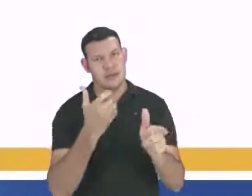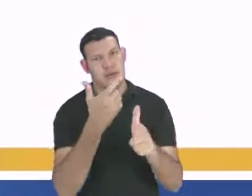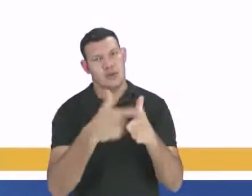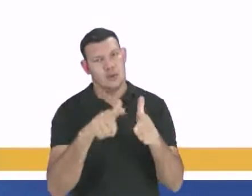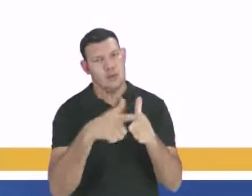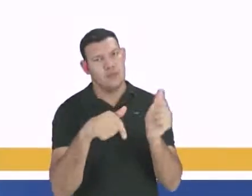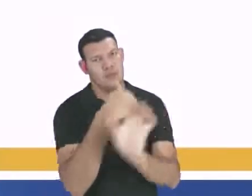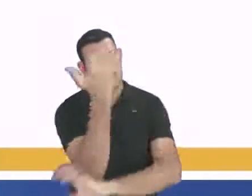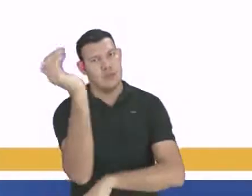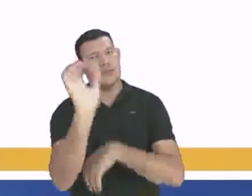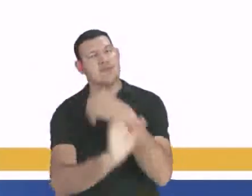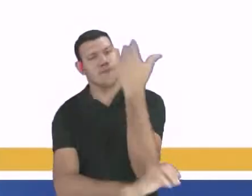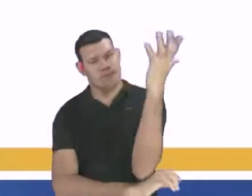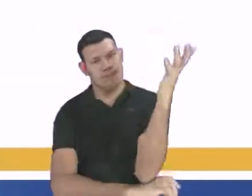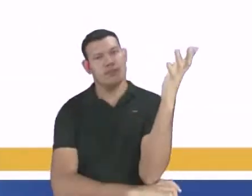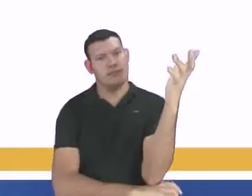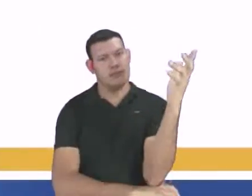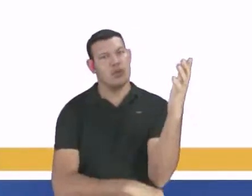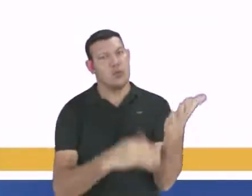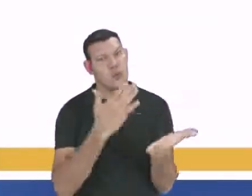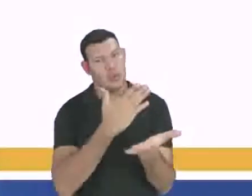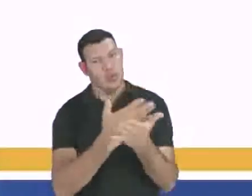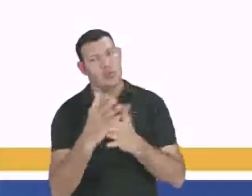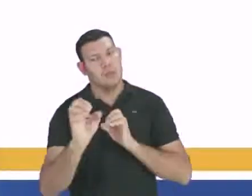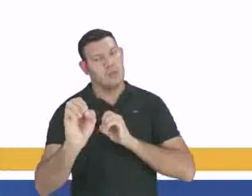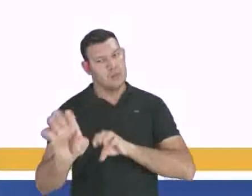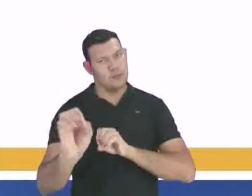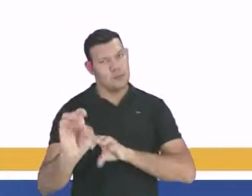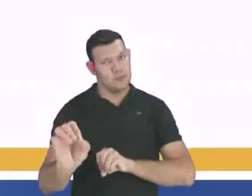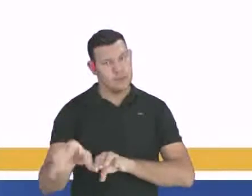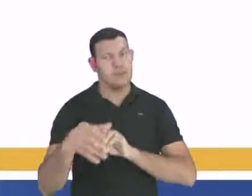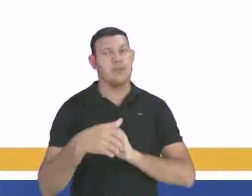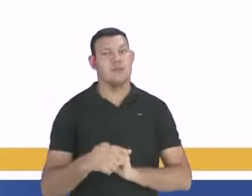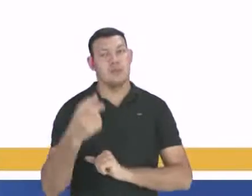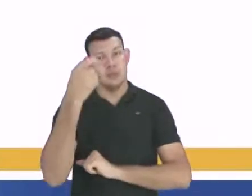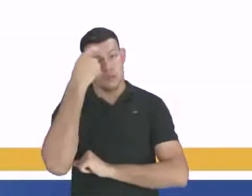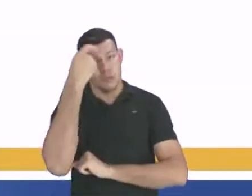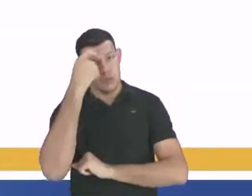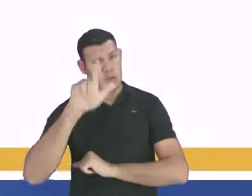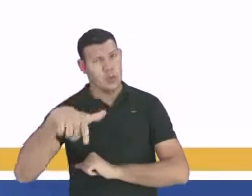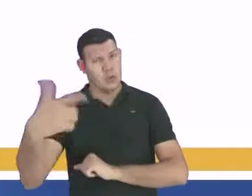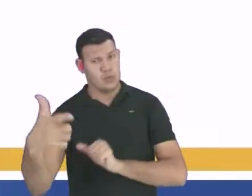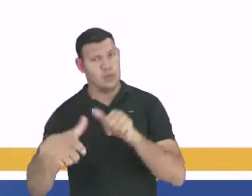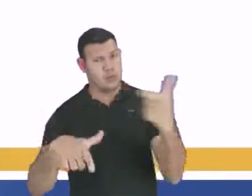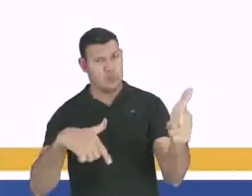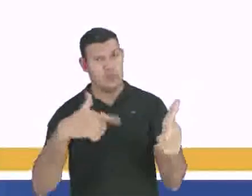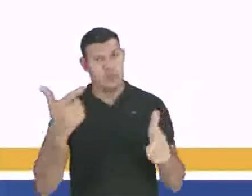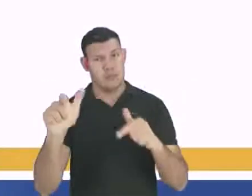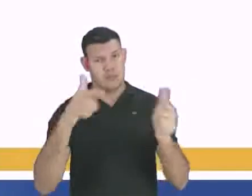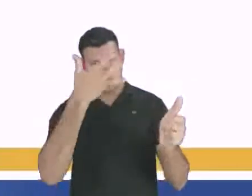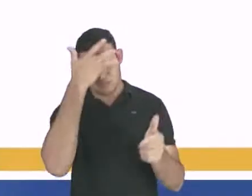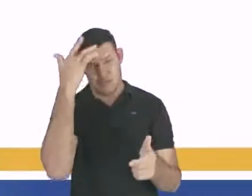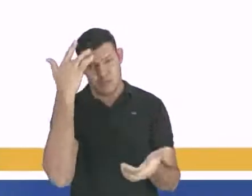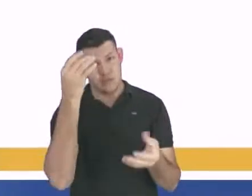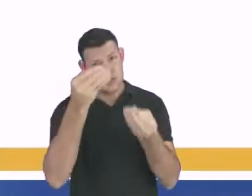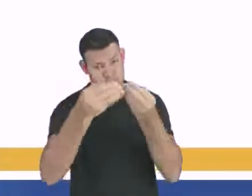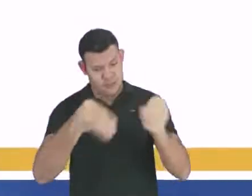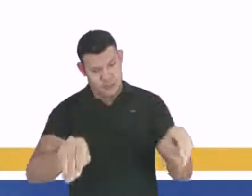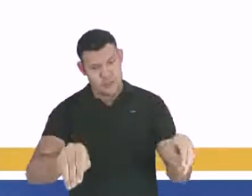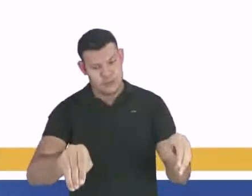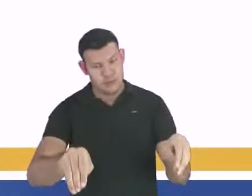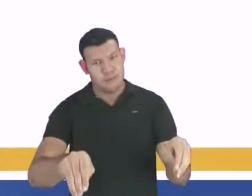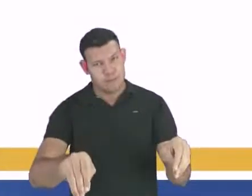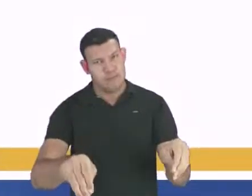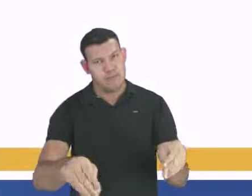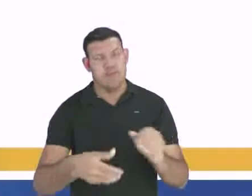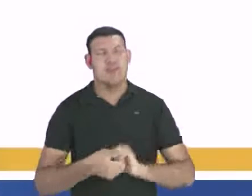ele vai passar pela educação ambiental, ele vai passar pela ação de você conscientizar outras pessoas, né, do prejuízo daquela ação, tá? Então, a educação